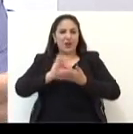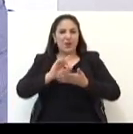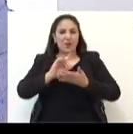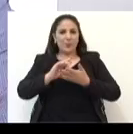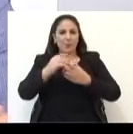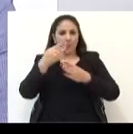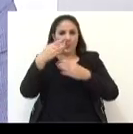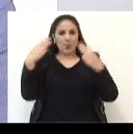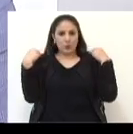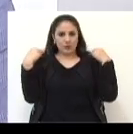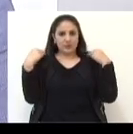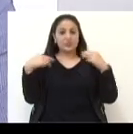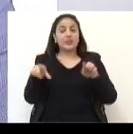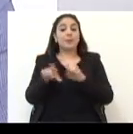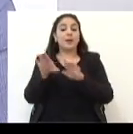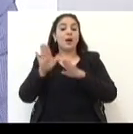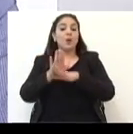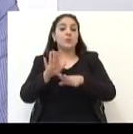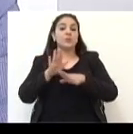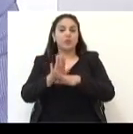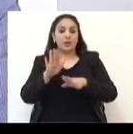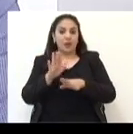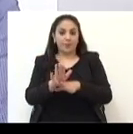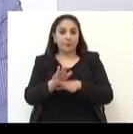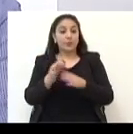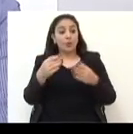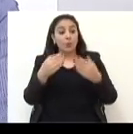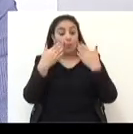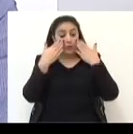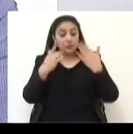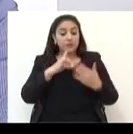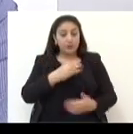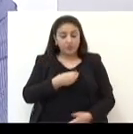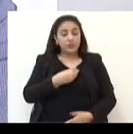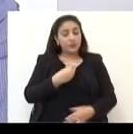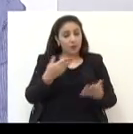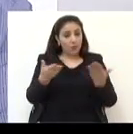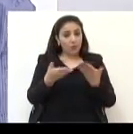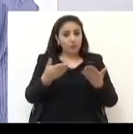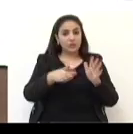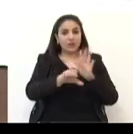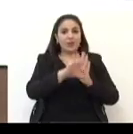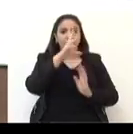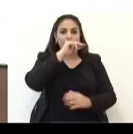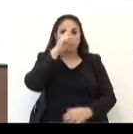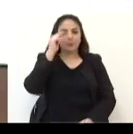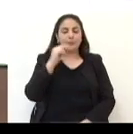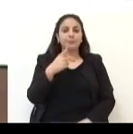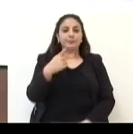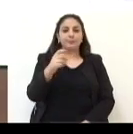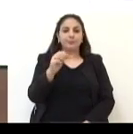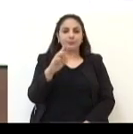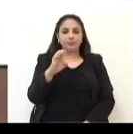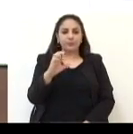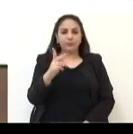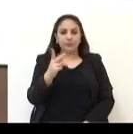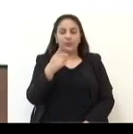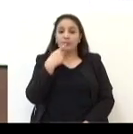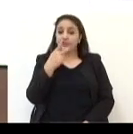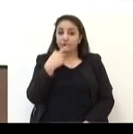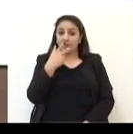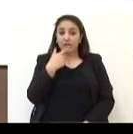a figura dos condutores auxiliares, mostrando que eles realmente existem hoje na legislação municipal. Patrick ainda destaca que